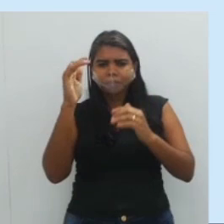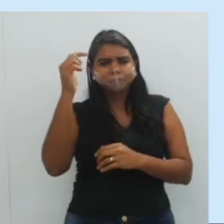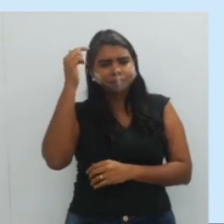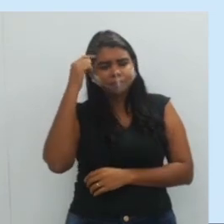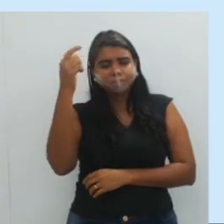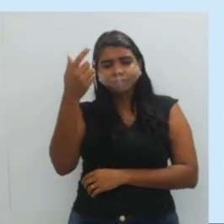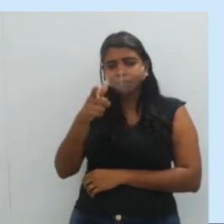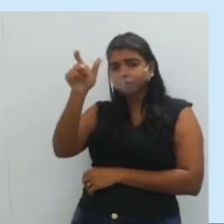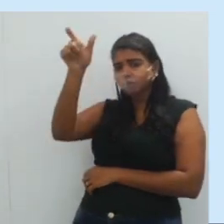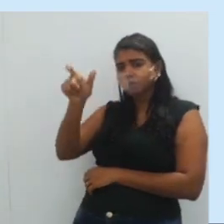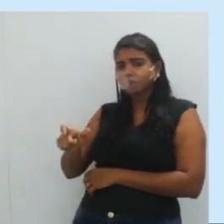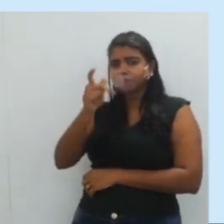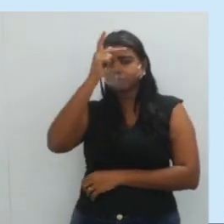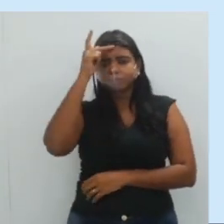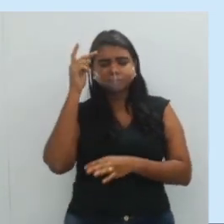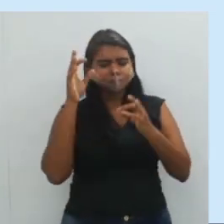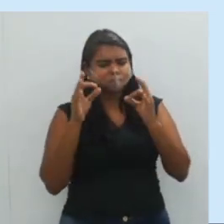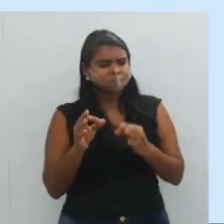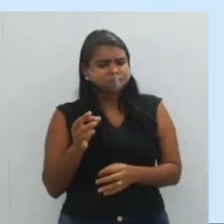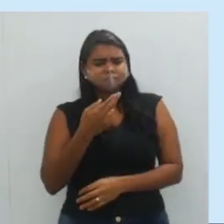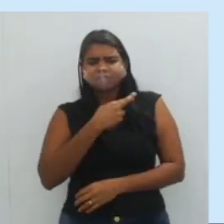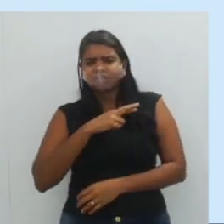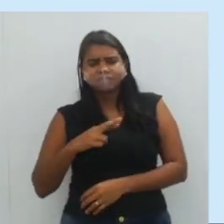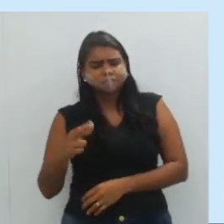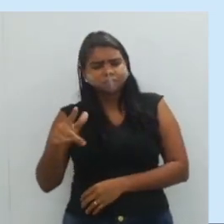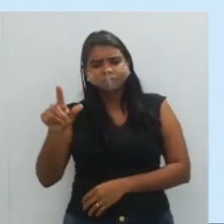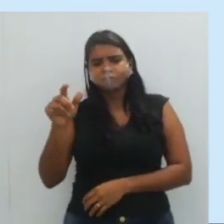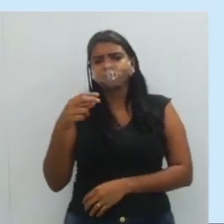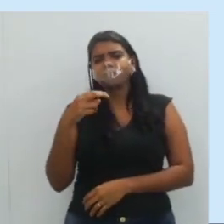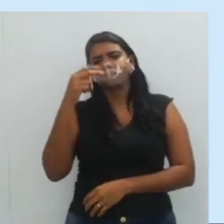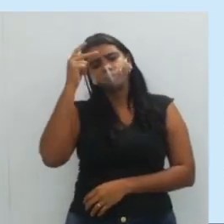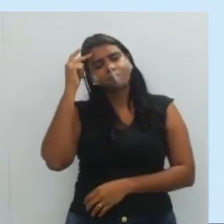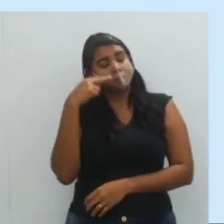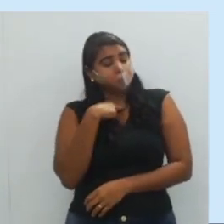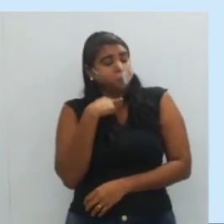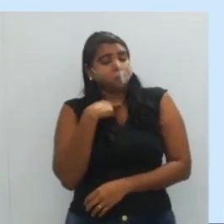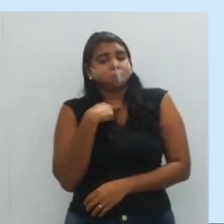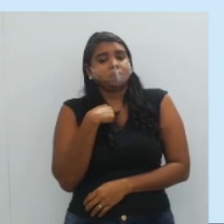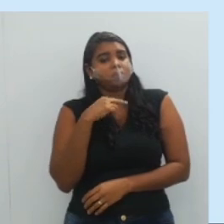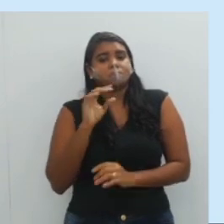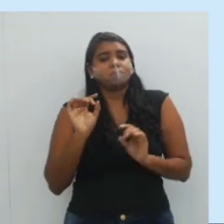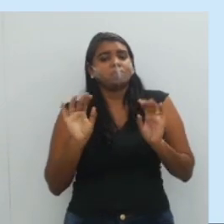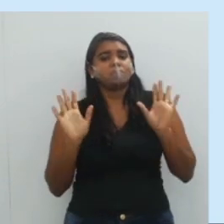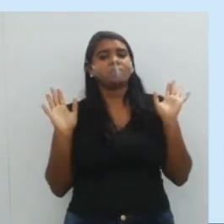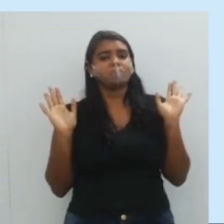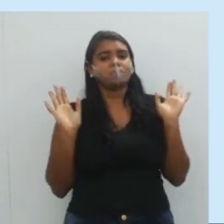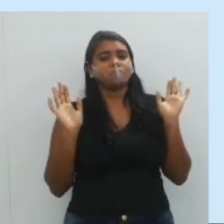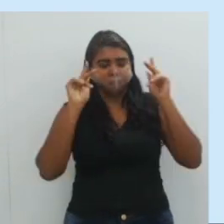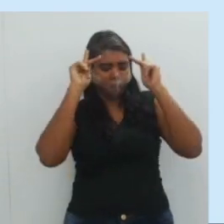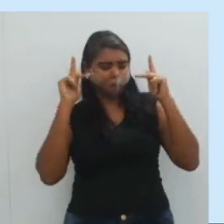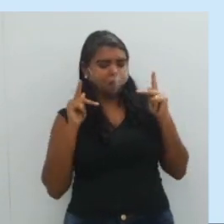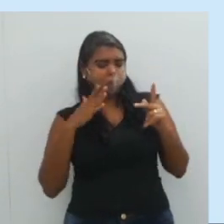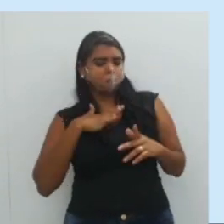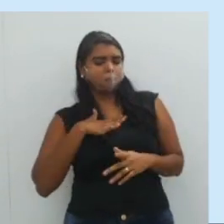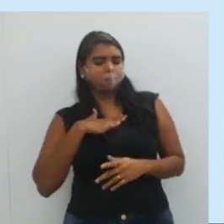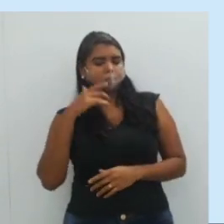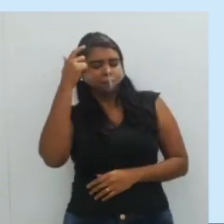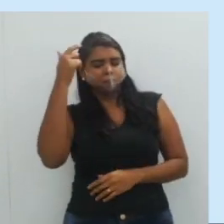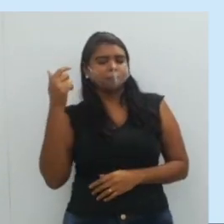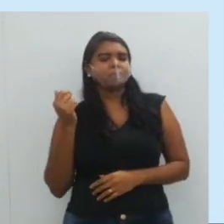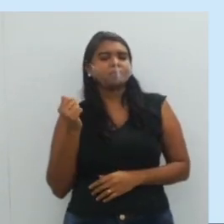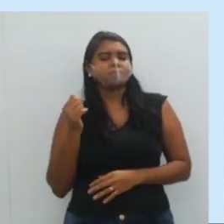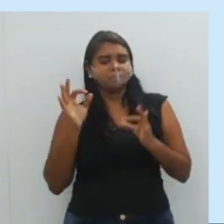o pensamento, respeitar a convicção religiosa. Não posso sobrepor o